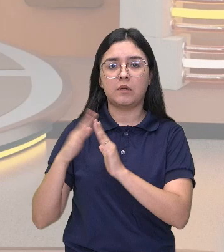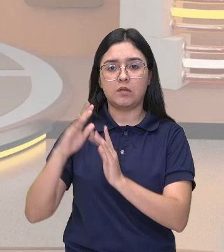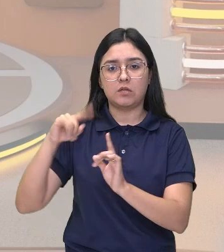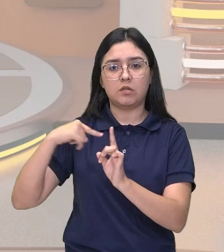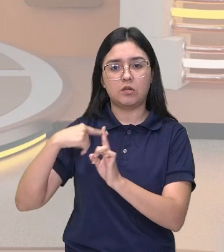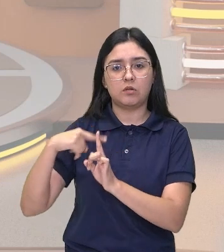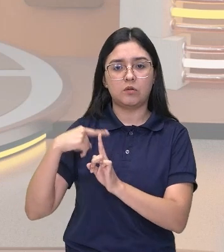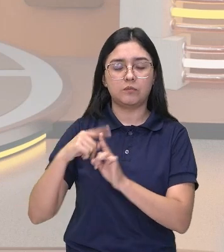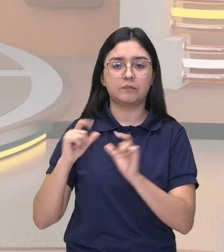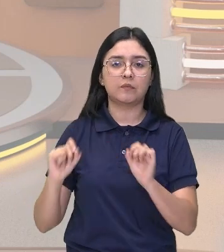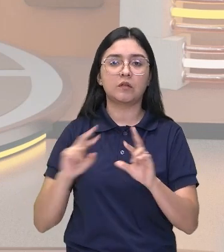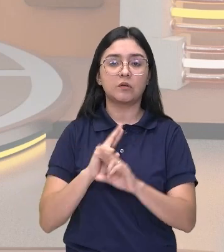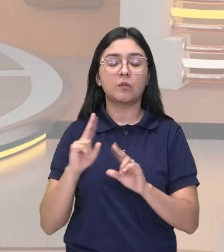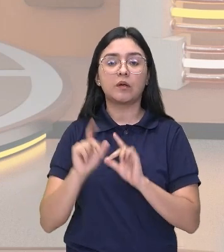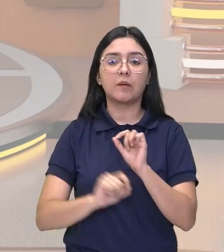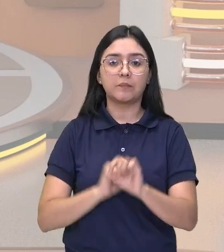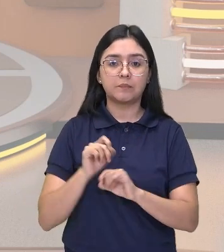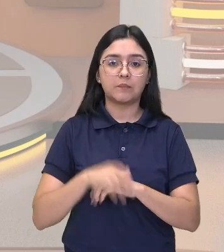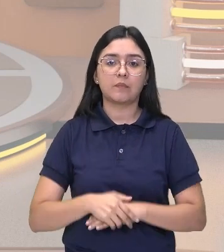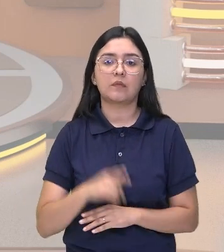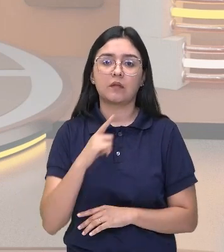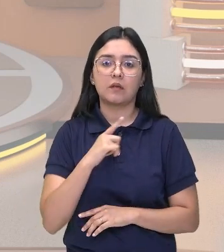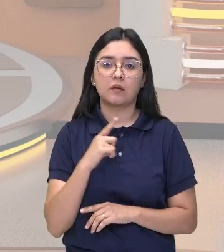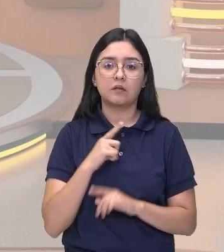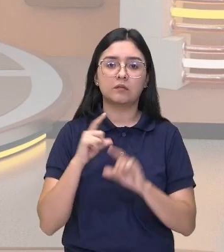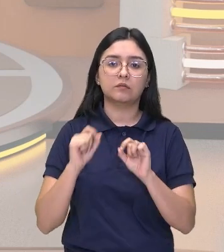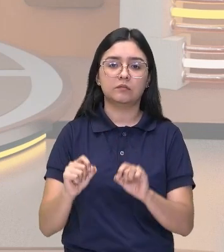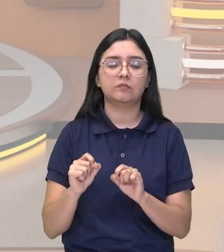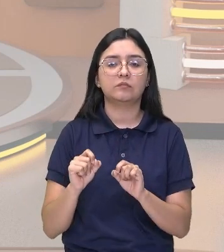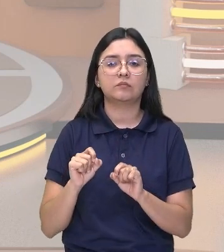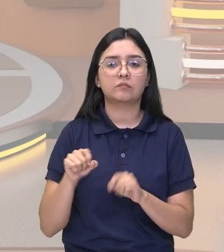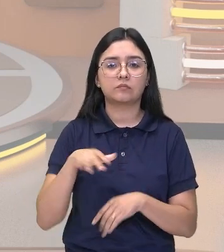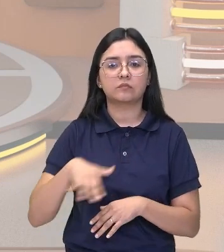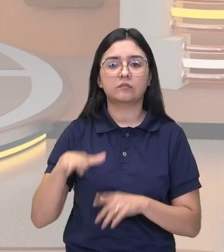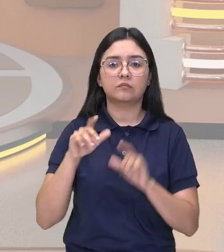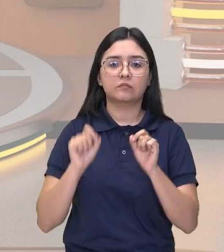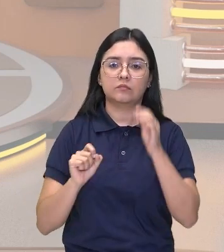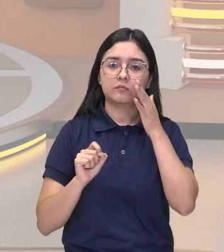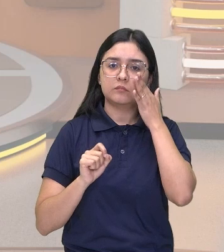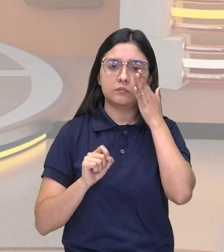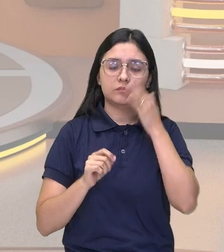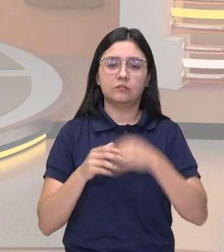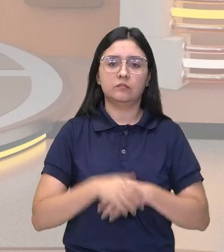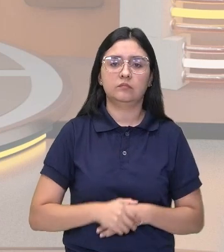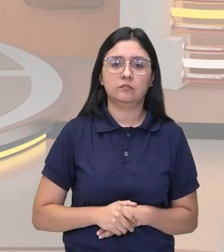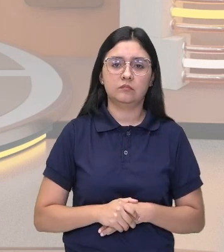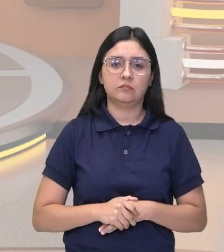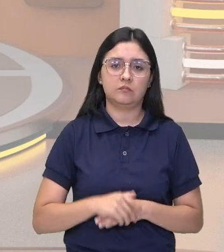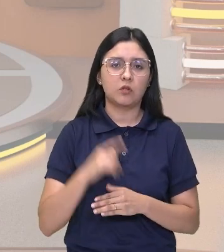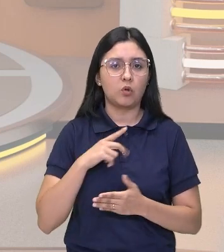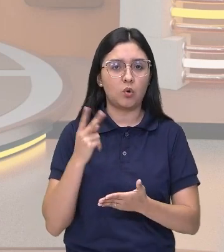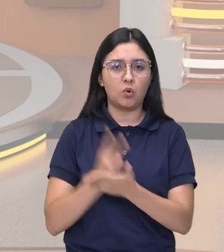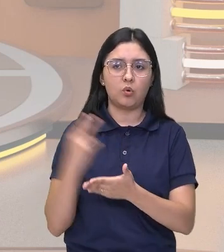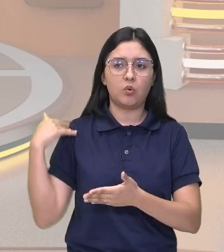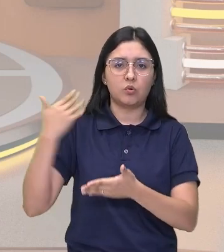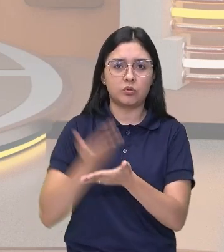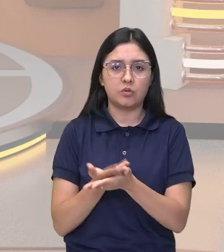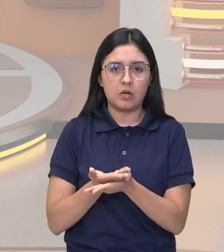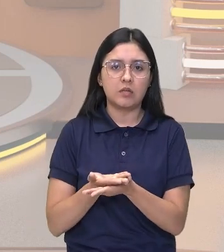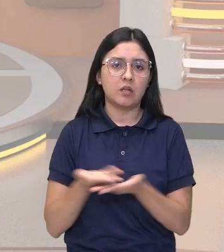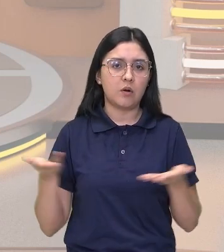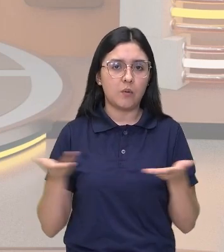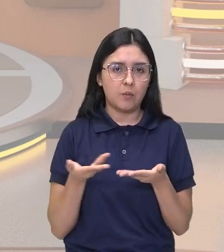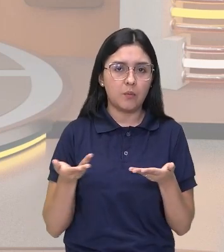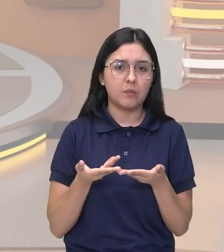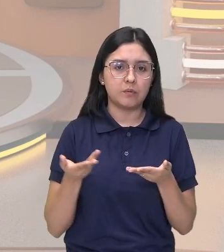Anglicana, ligada diretamente ao Estado inglês. Igreja Anglicana, inclusive, que permanece ativa até os dias